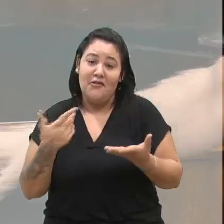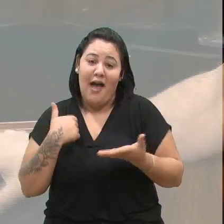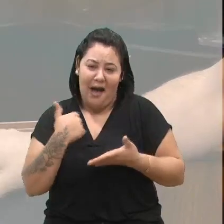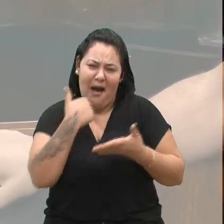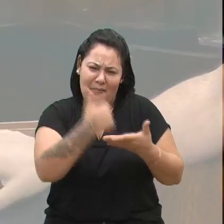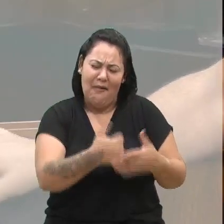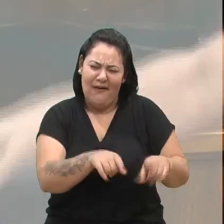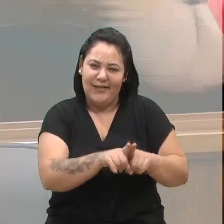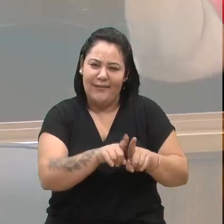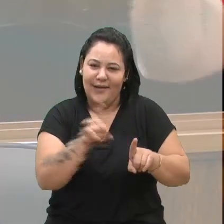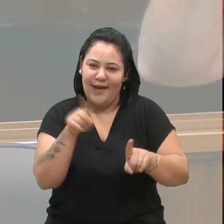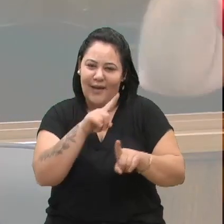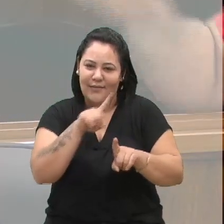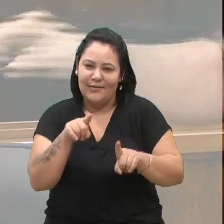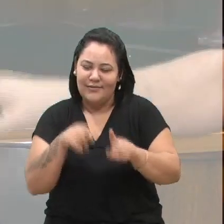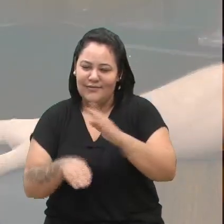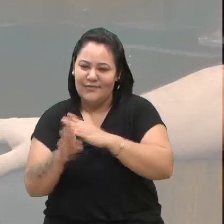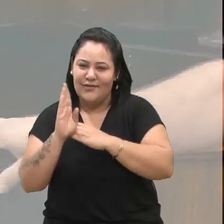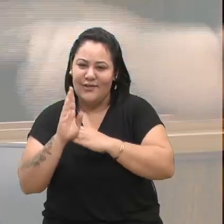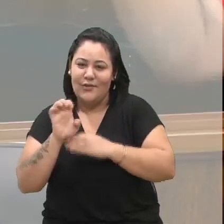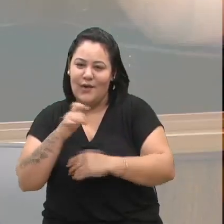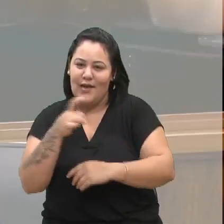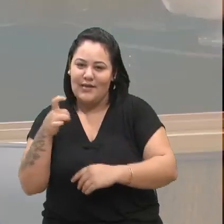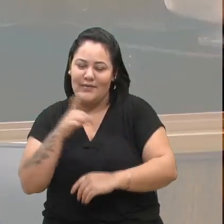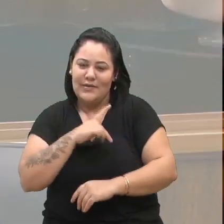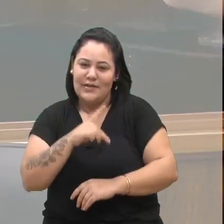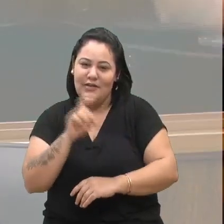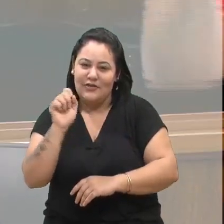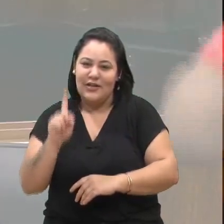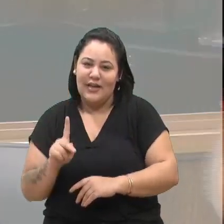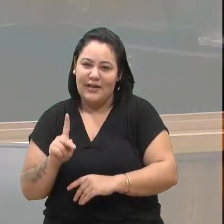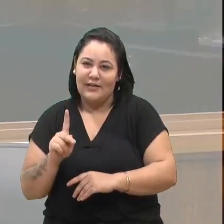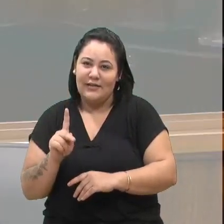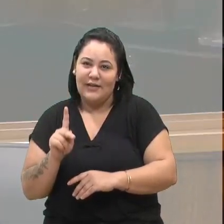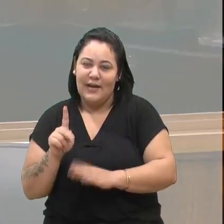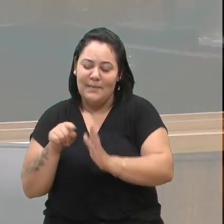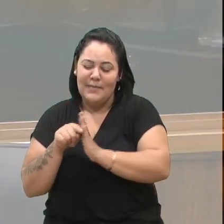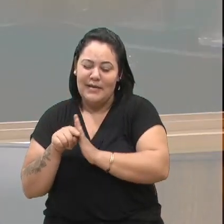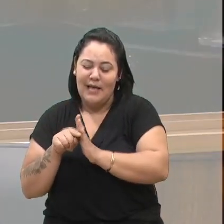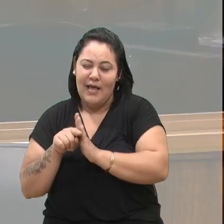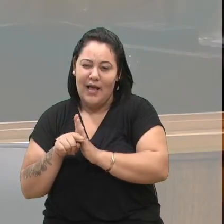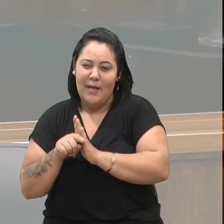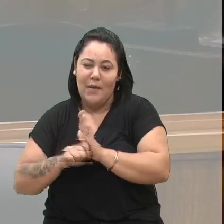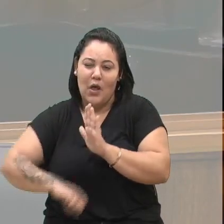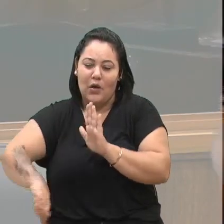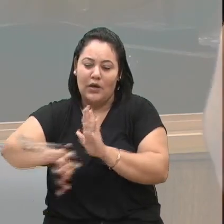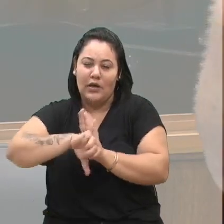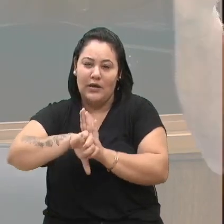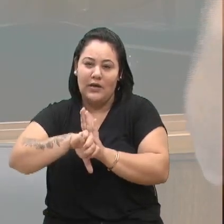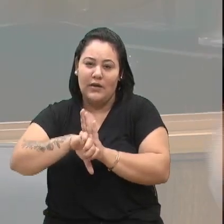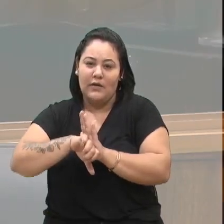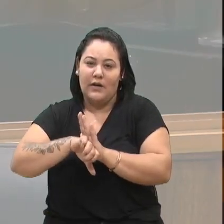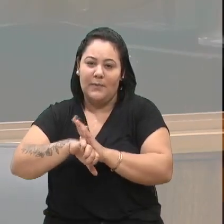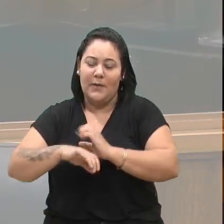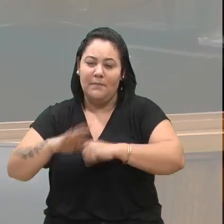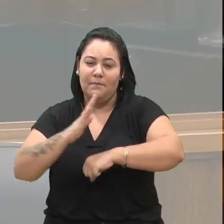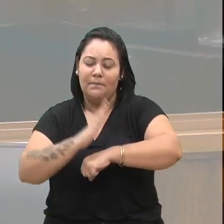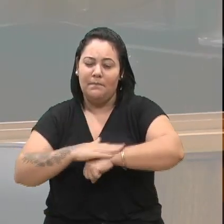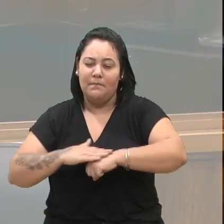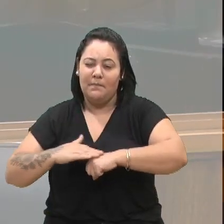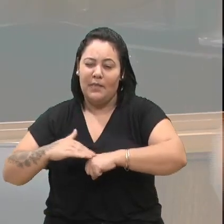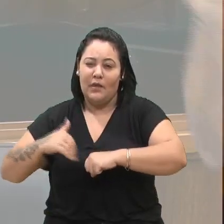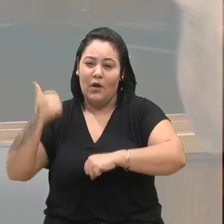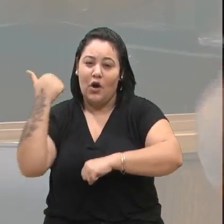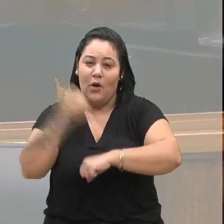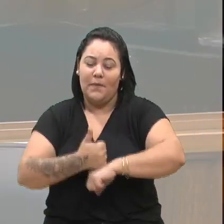à proibição de saidinha. Quem está sendo investigado pelo crime de golpe e atentado contra a democracia